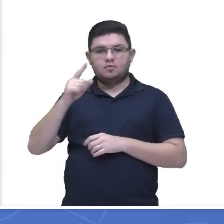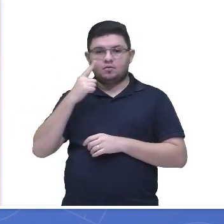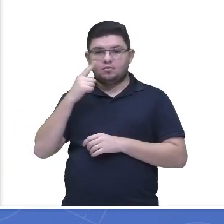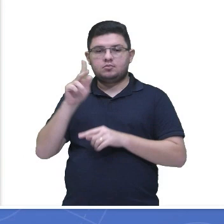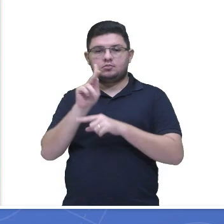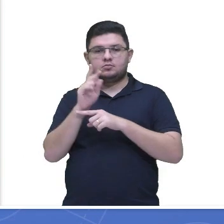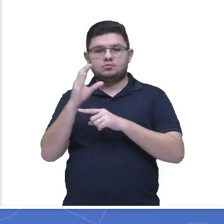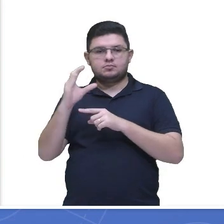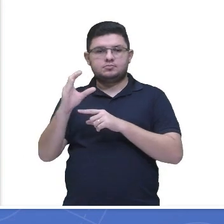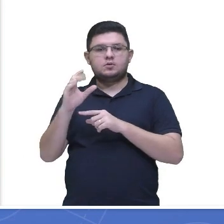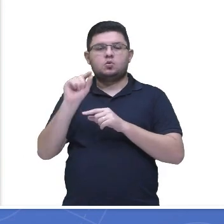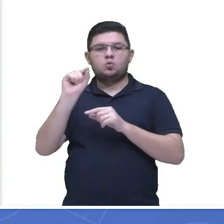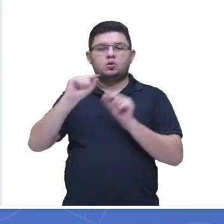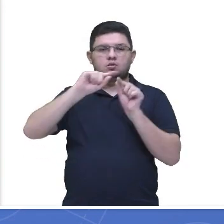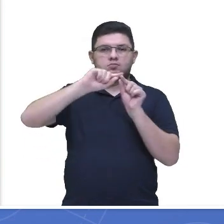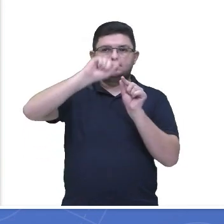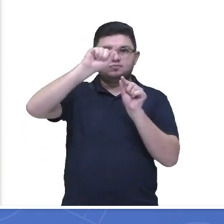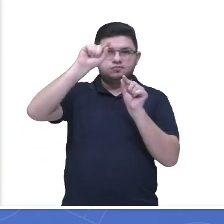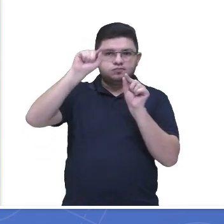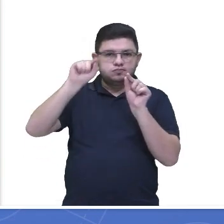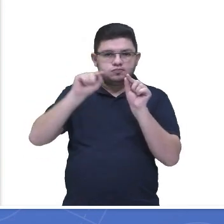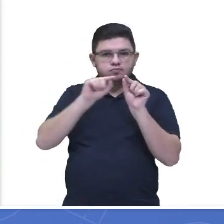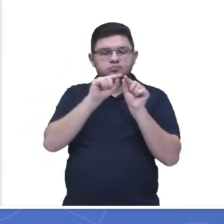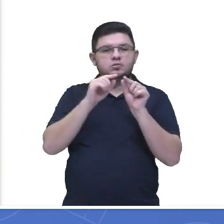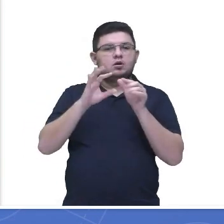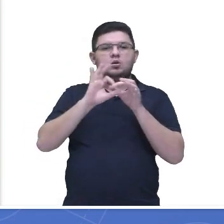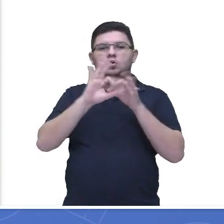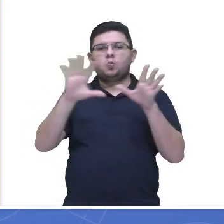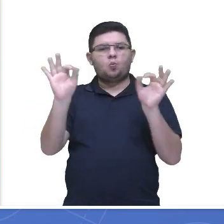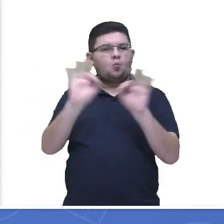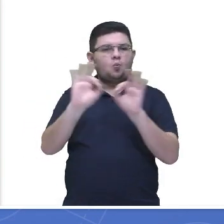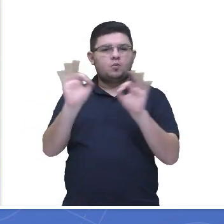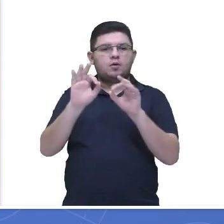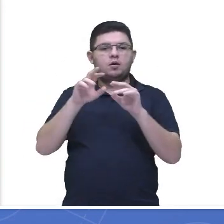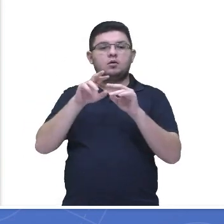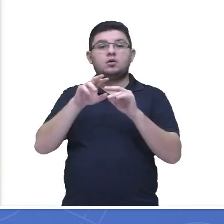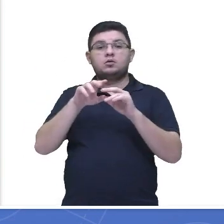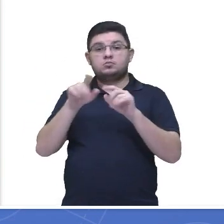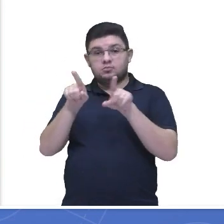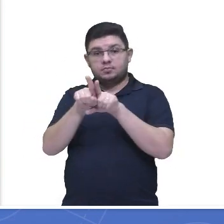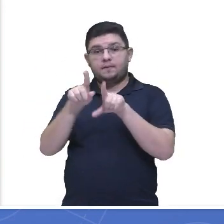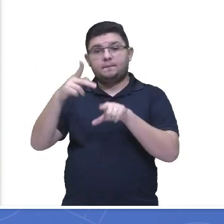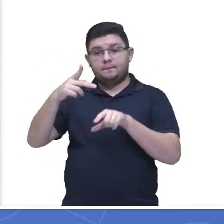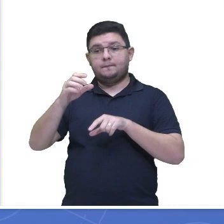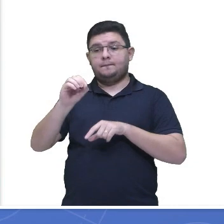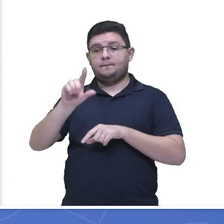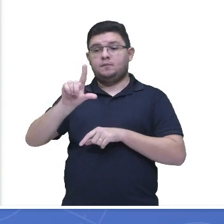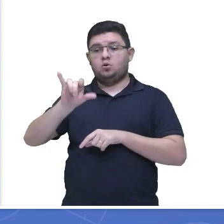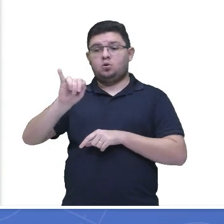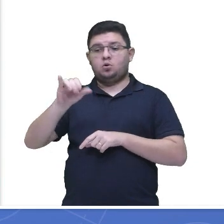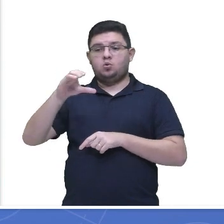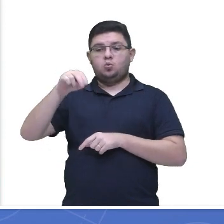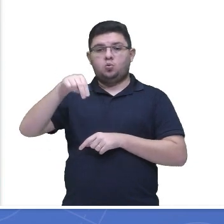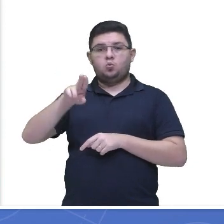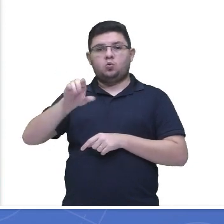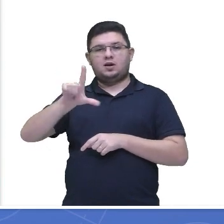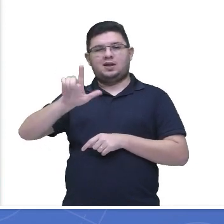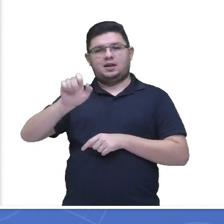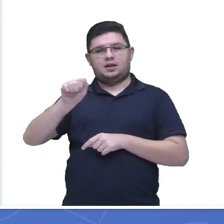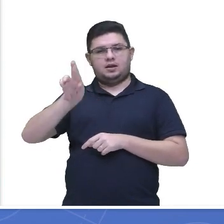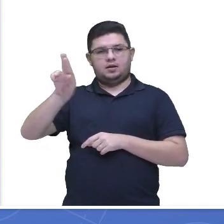fechada, denominado polinuclear, porque apresenta 2 anéis